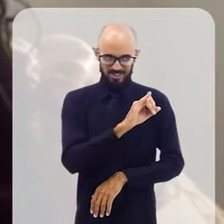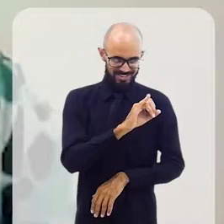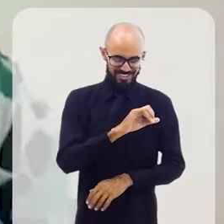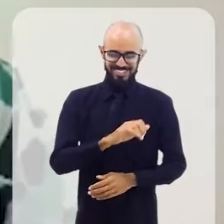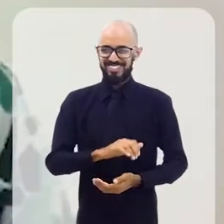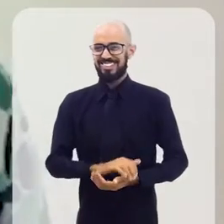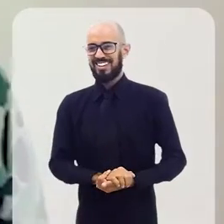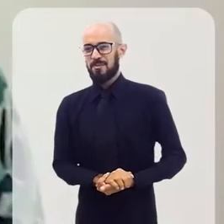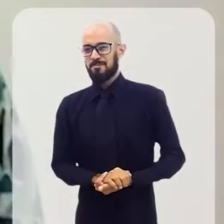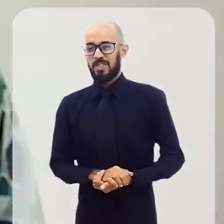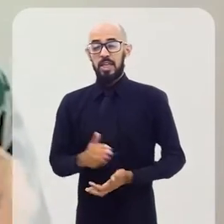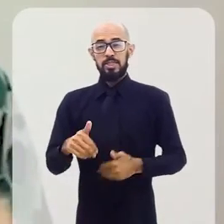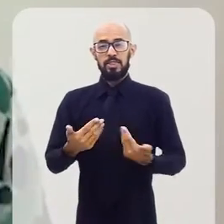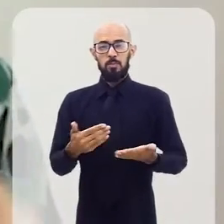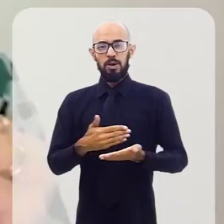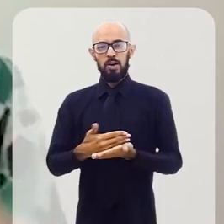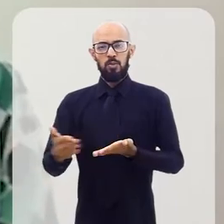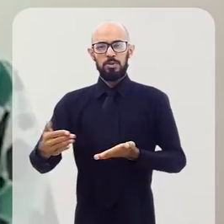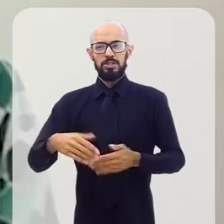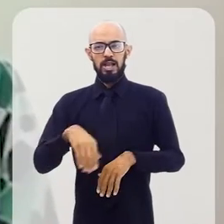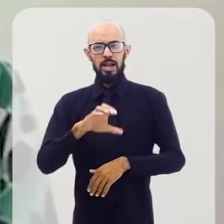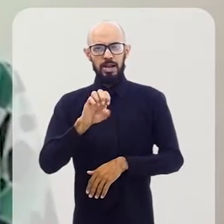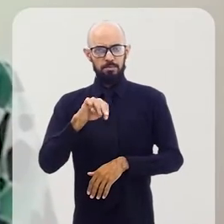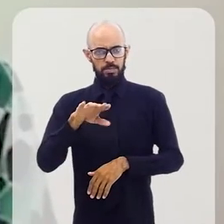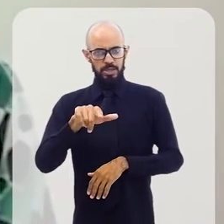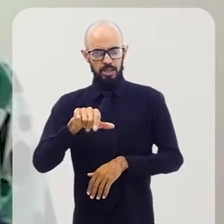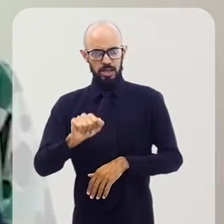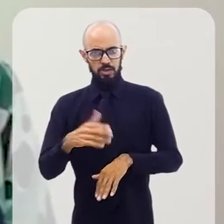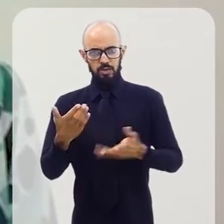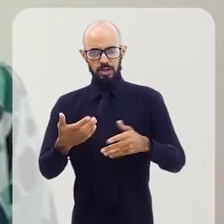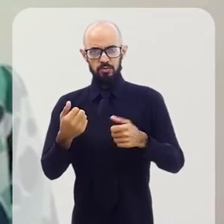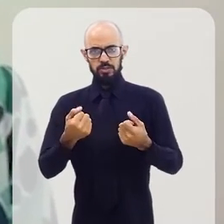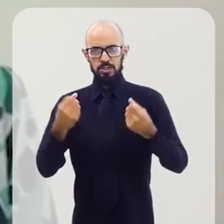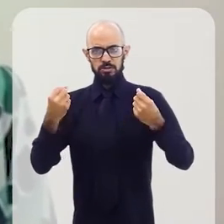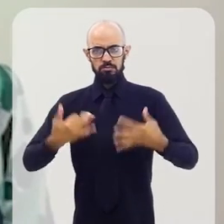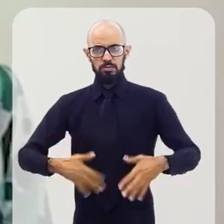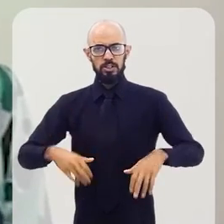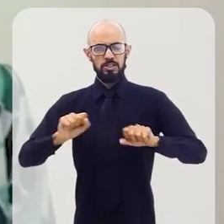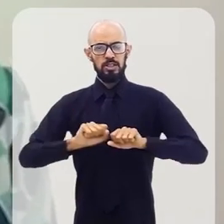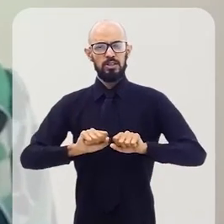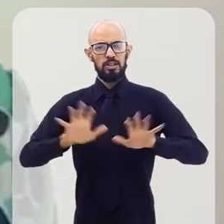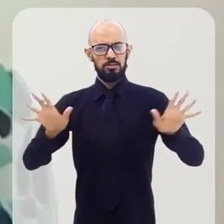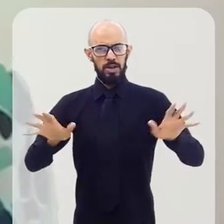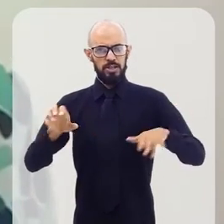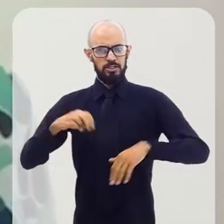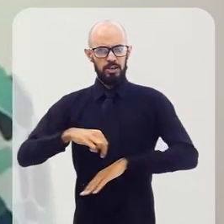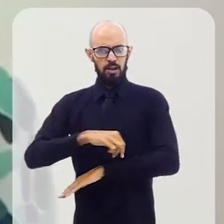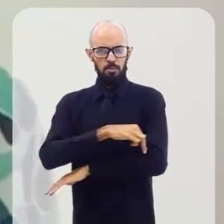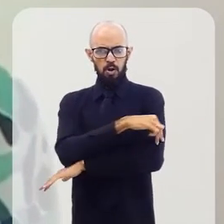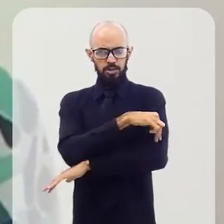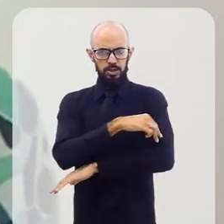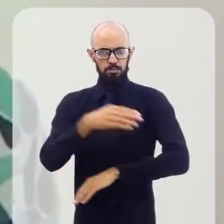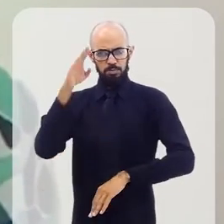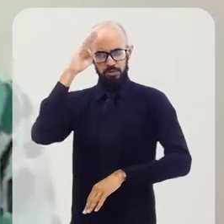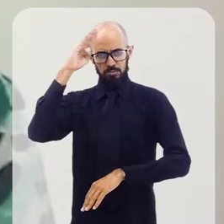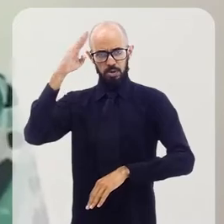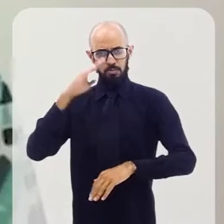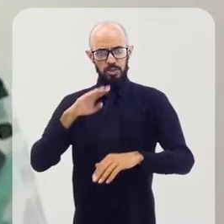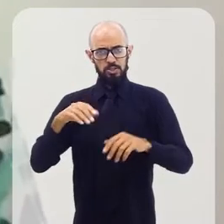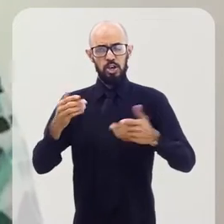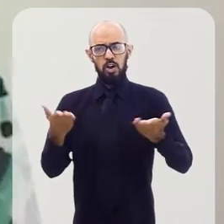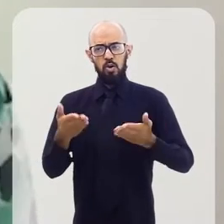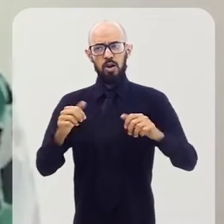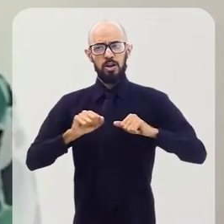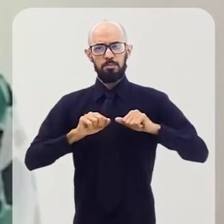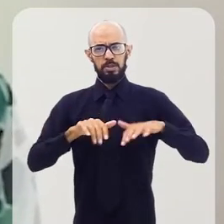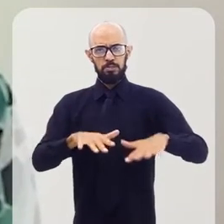Camila, para abrir o programa, eu queria que você explicasse um pouco para a gente sobre essa questão da transparência na moda, né? Principalmente em meio à pandemia, a